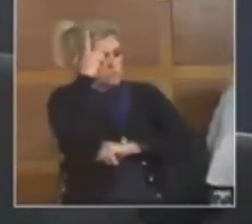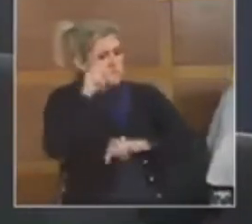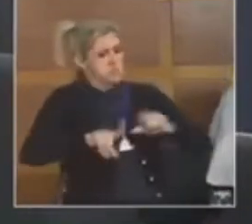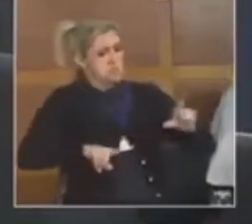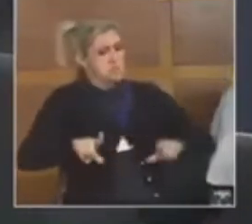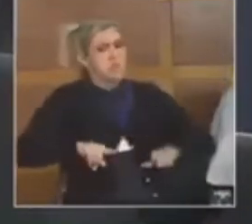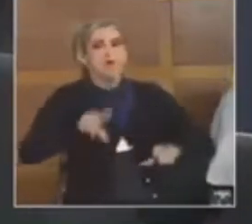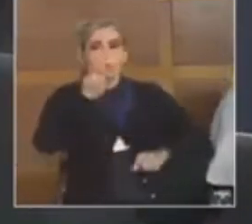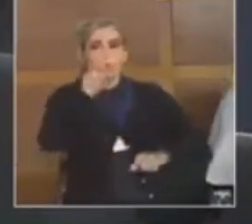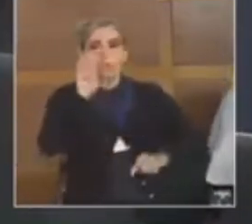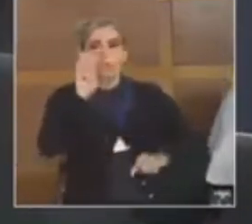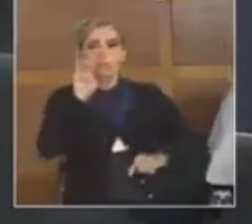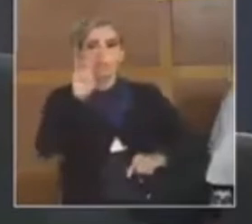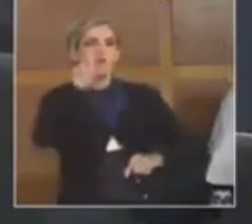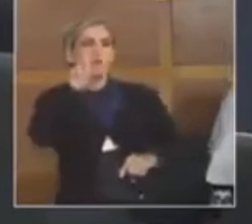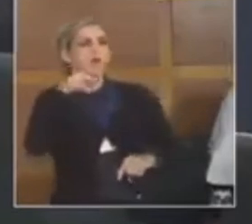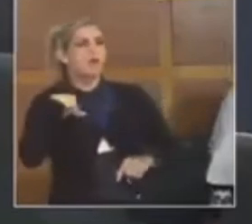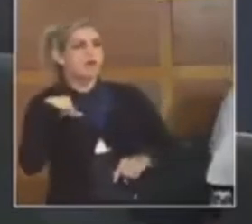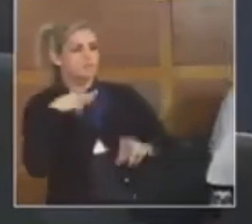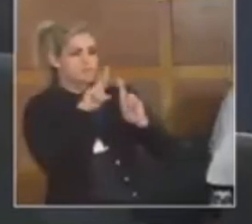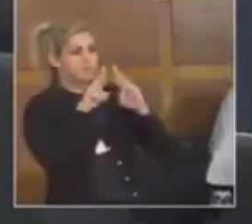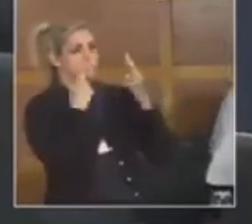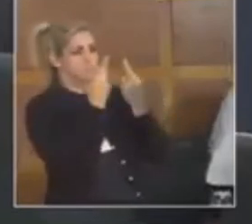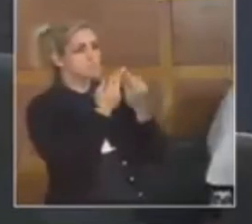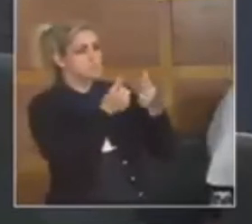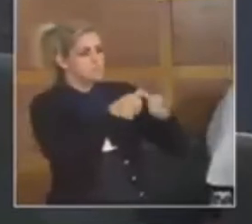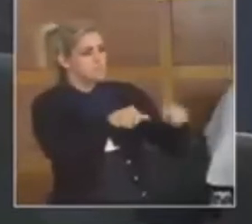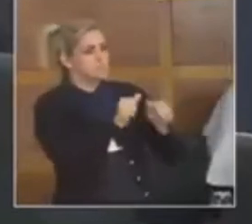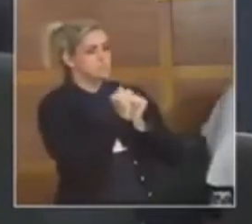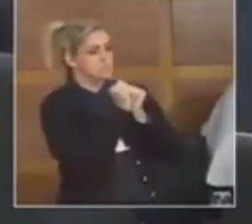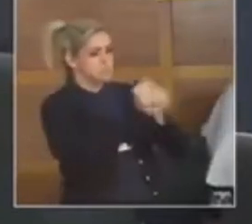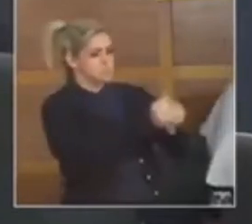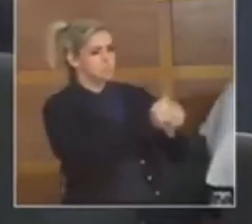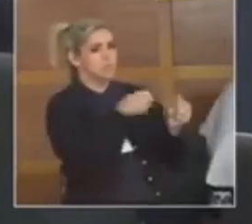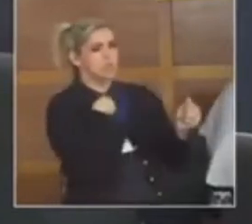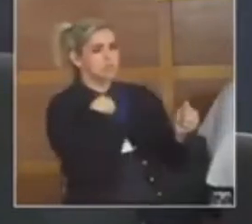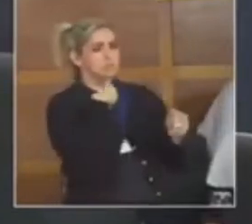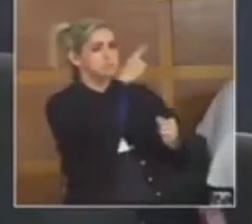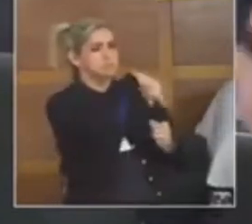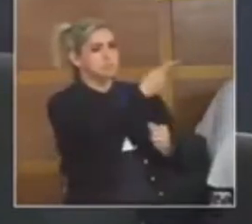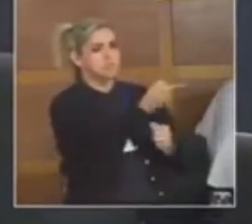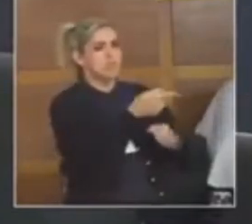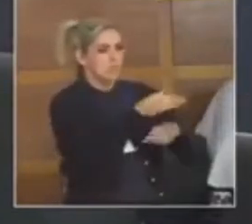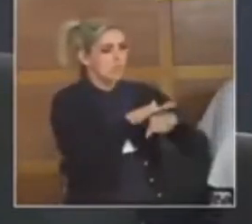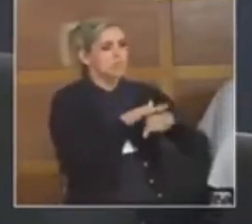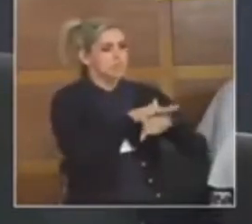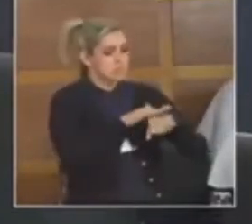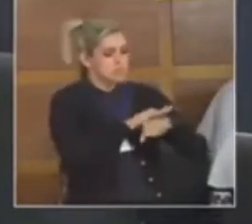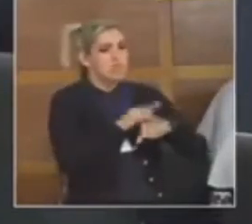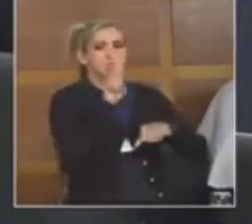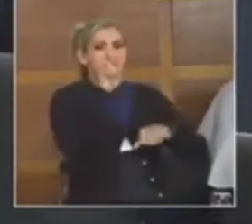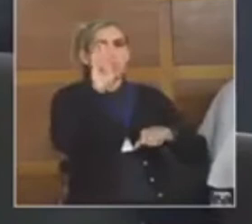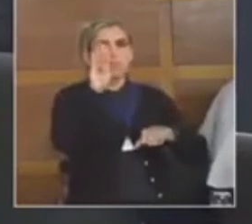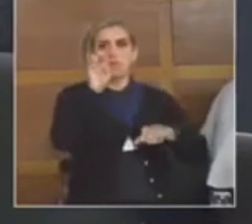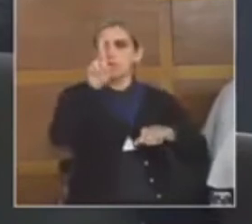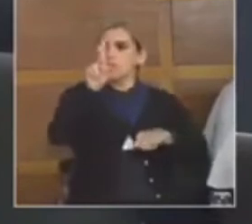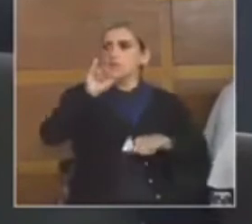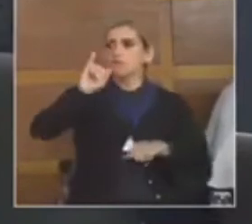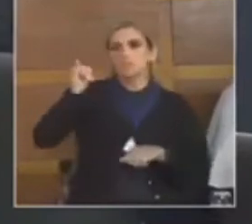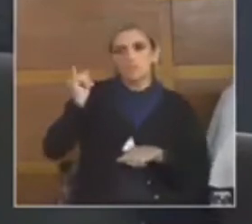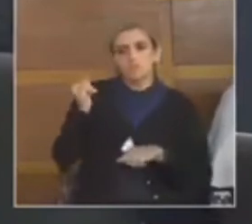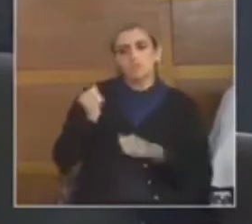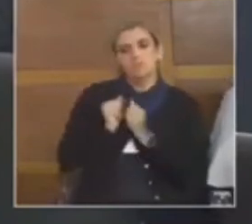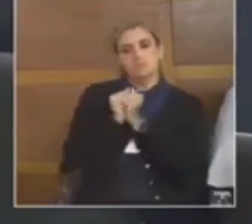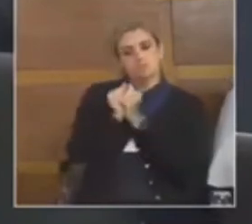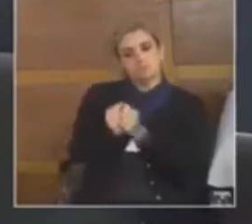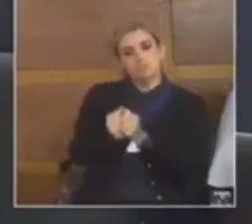trabalha com o que eu estive na reunião do E ontem depois desse decreto eu conversei com alguns zumbis lá na Japuíba eu falei